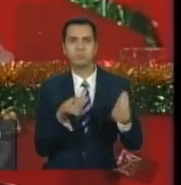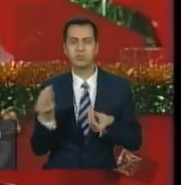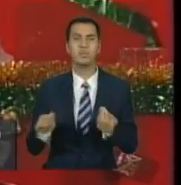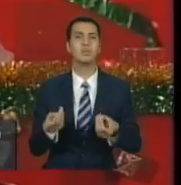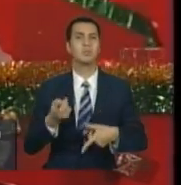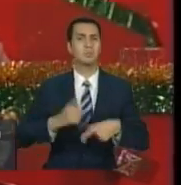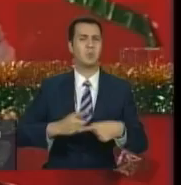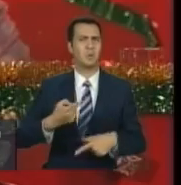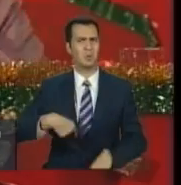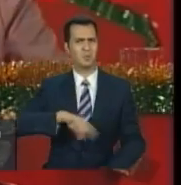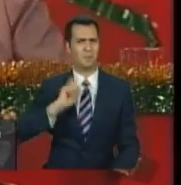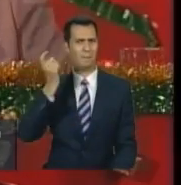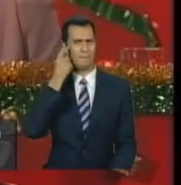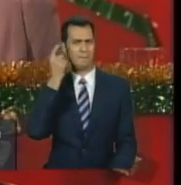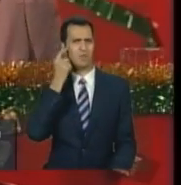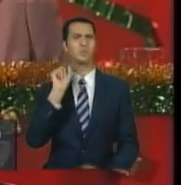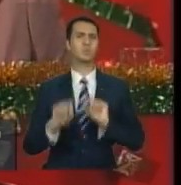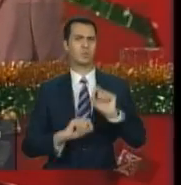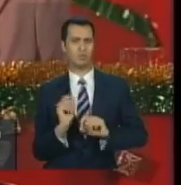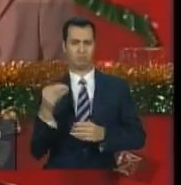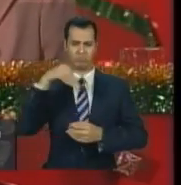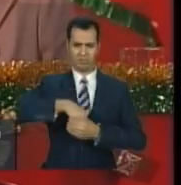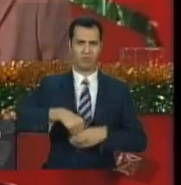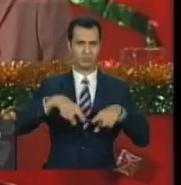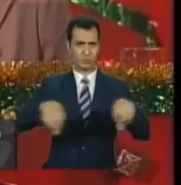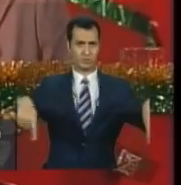ser aqueles que do gabinete